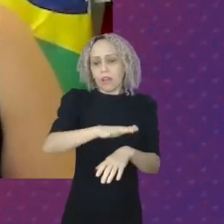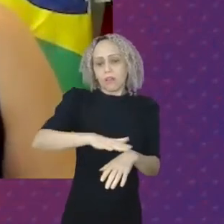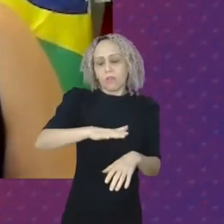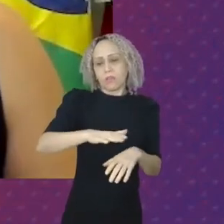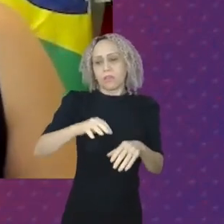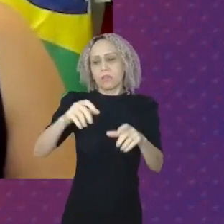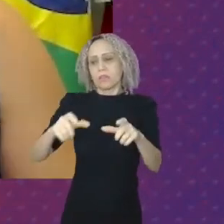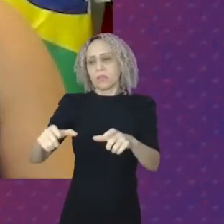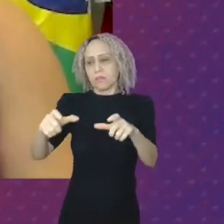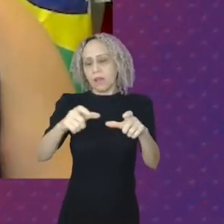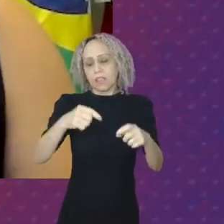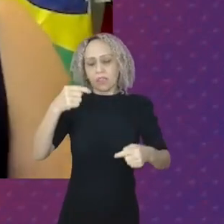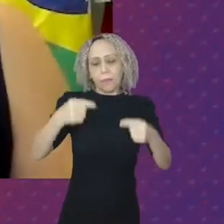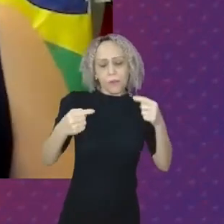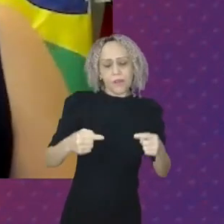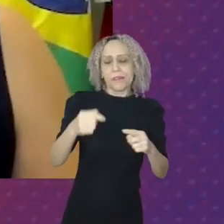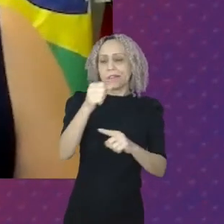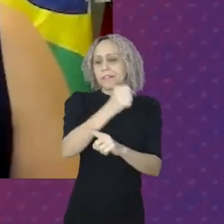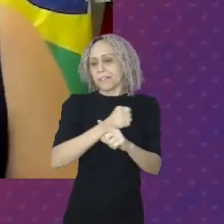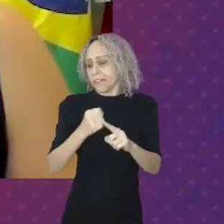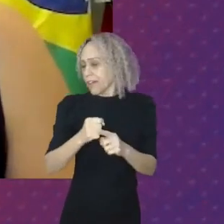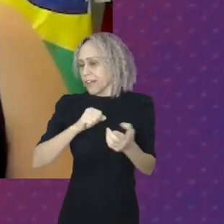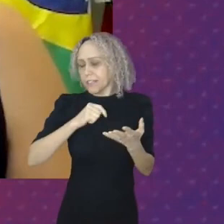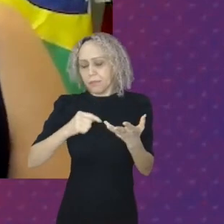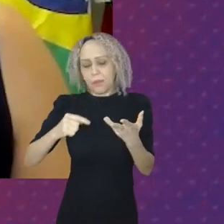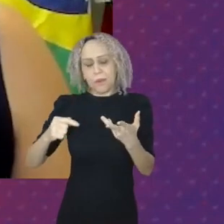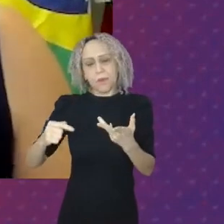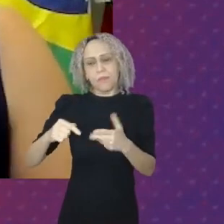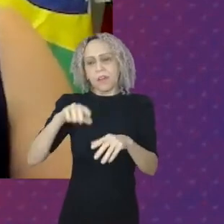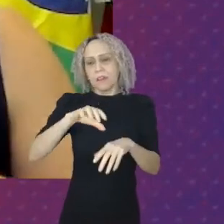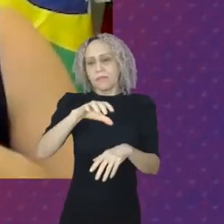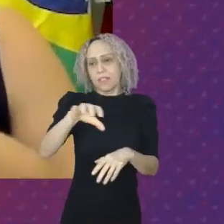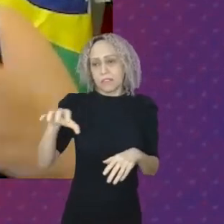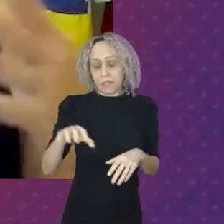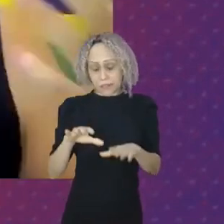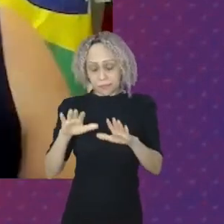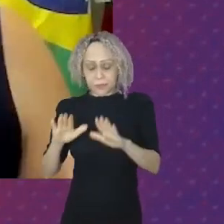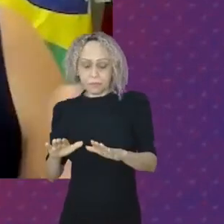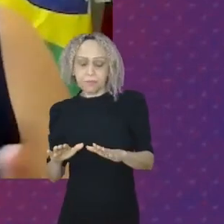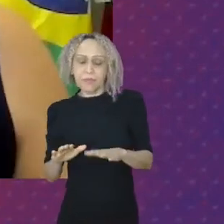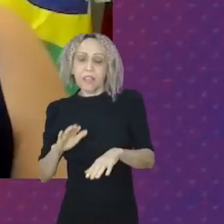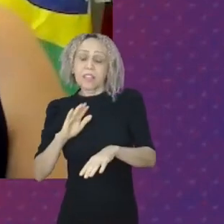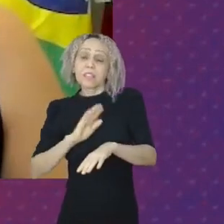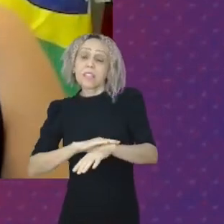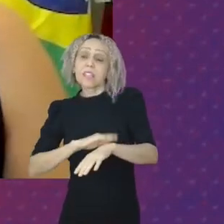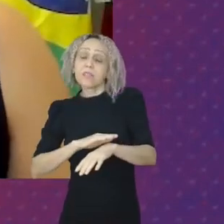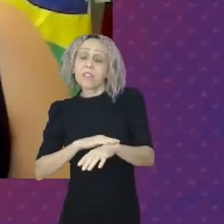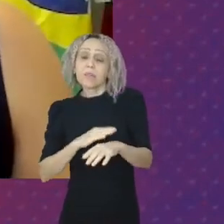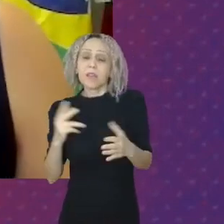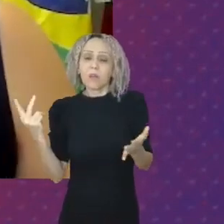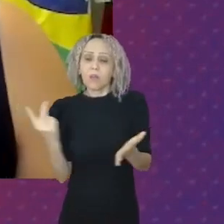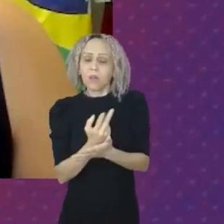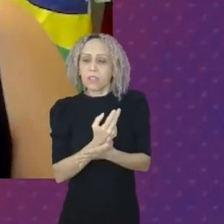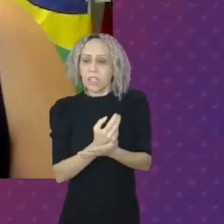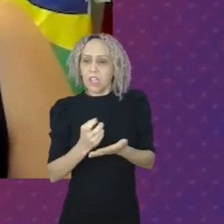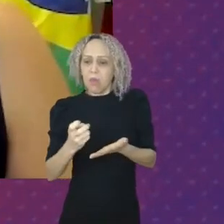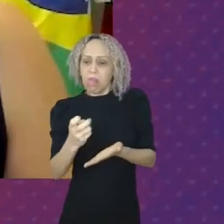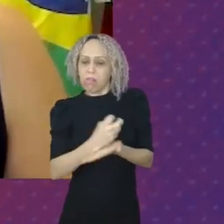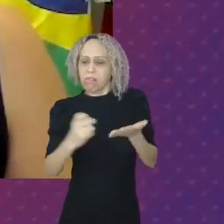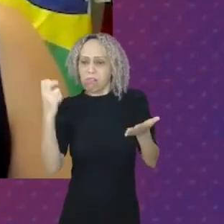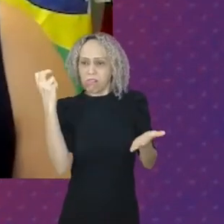gente está saindo agora, né, desde o golpe contra a presidenta Dilma, desse obscurantismo, dessa